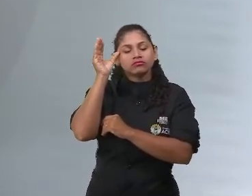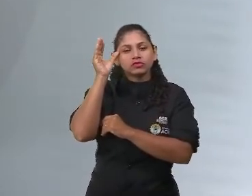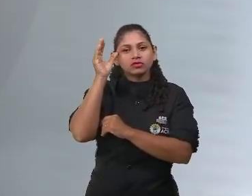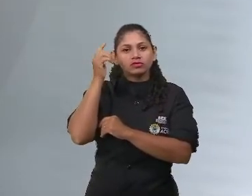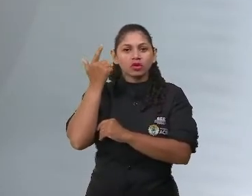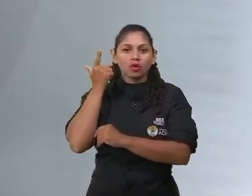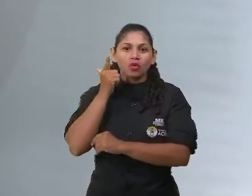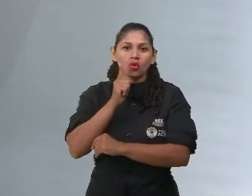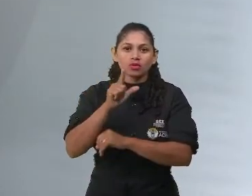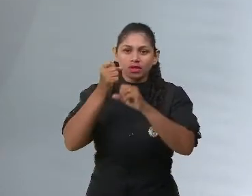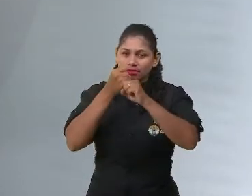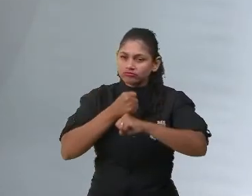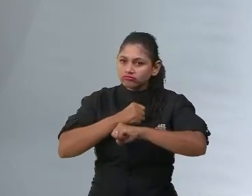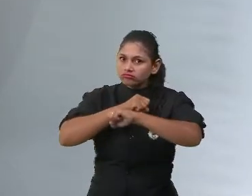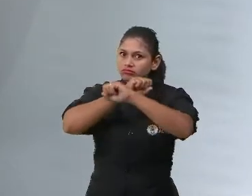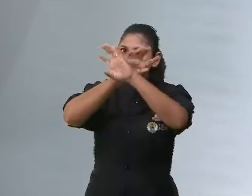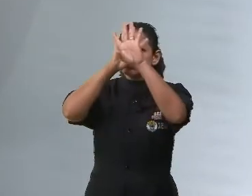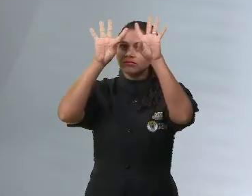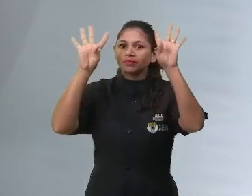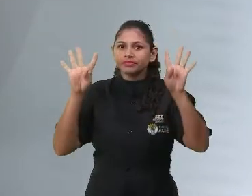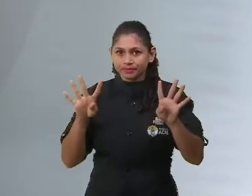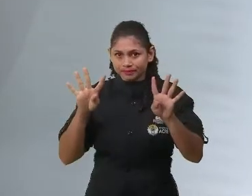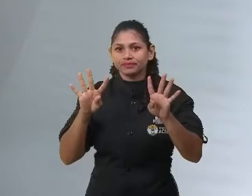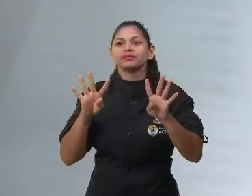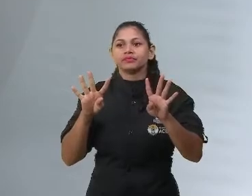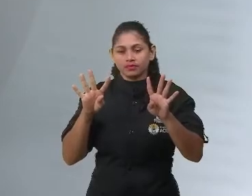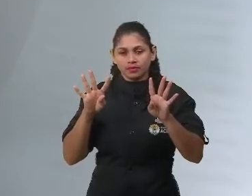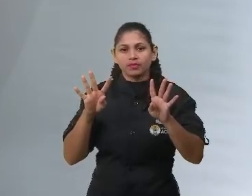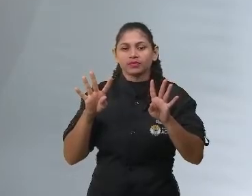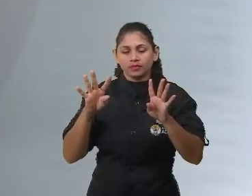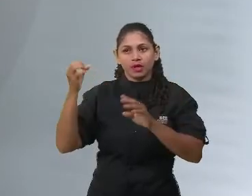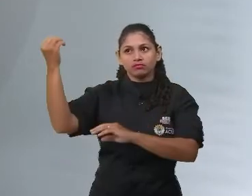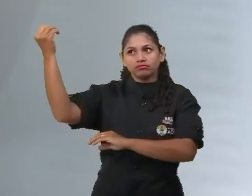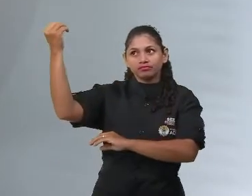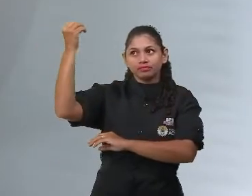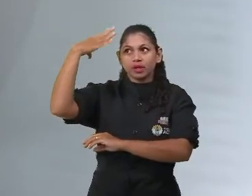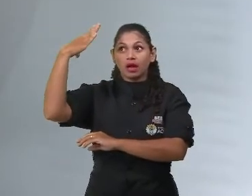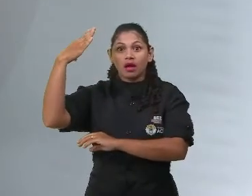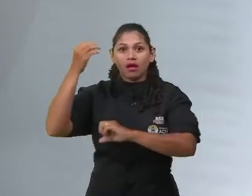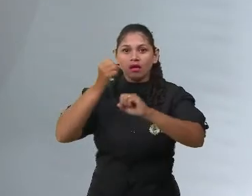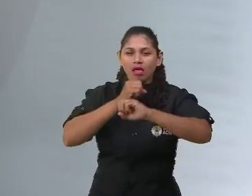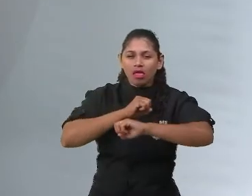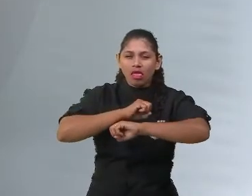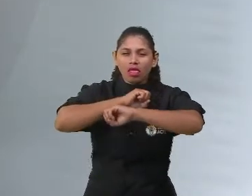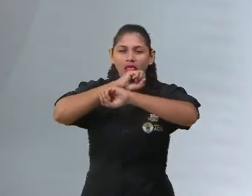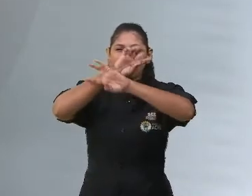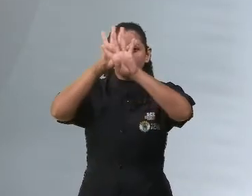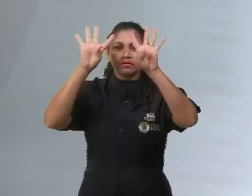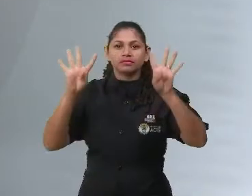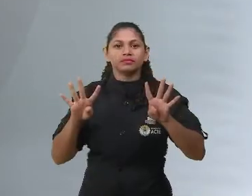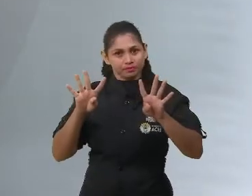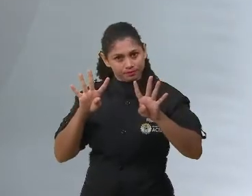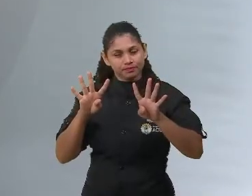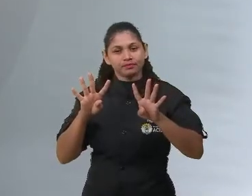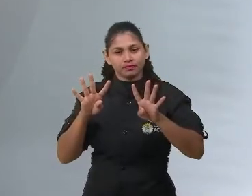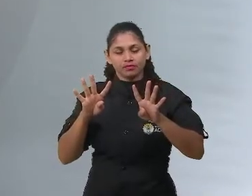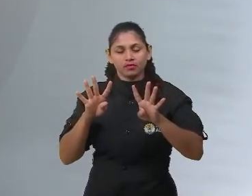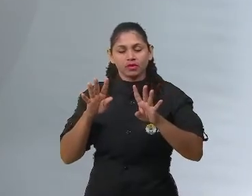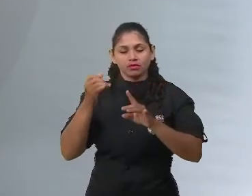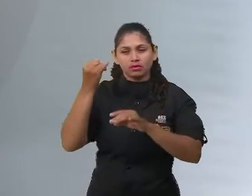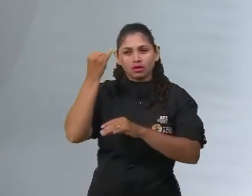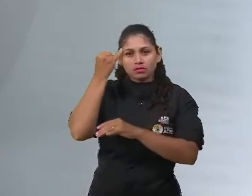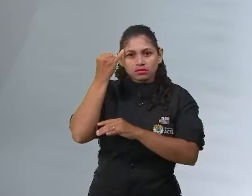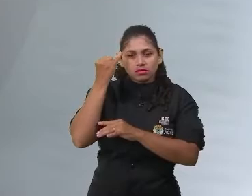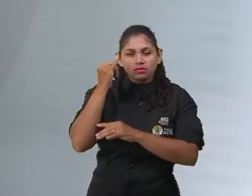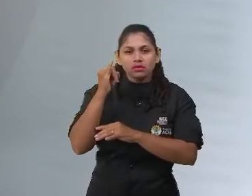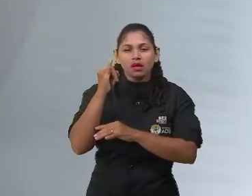mais esclarecido. Esse é o nome que se dá para o iluminismo também, esclarecimento, ou quando você esclarece suas ideias, você está